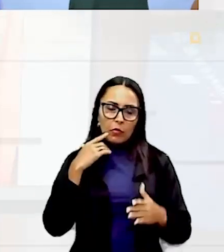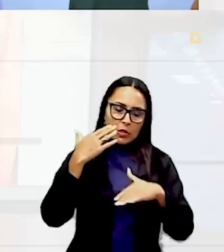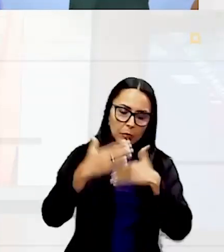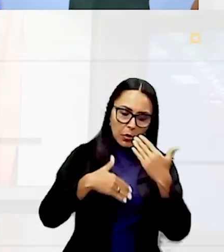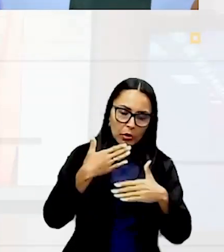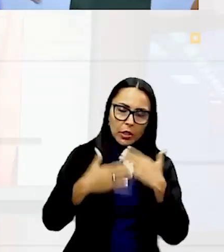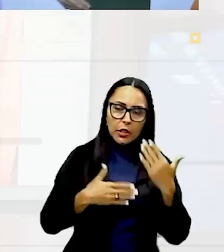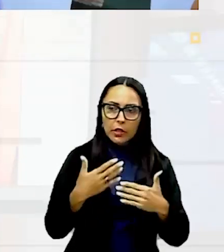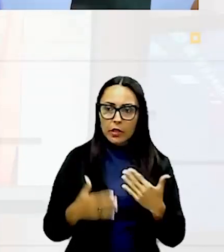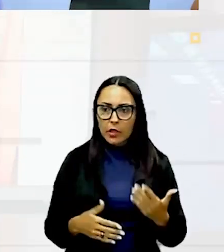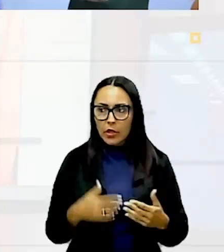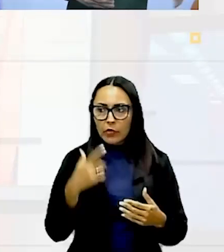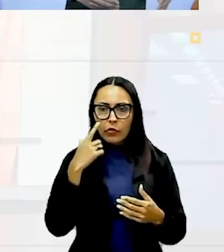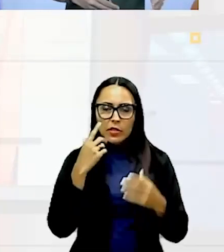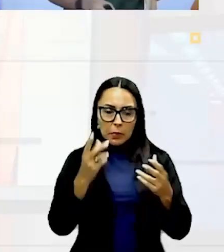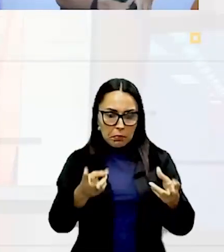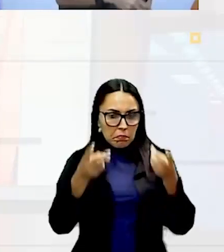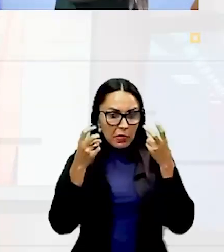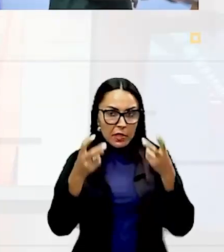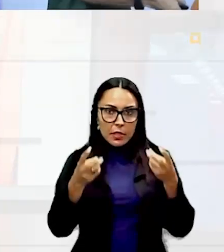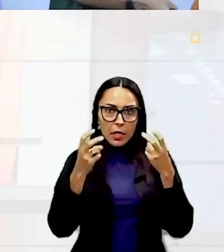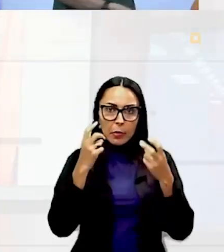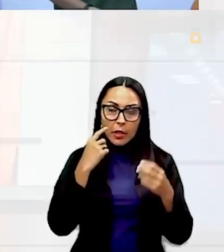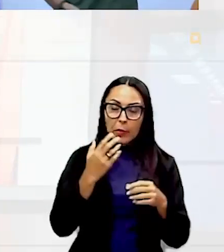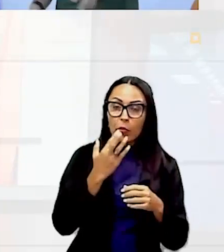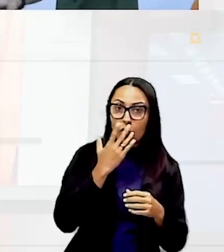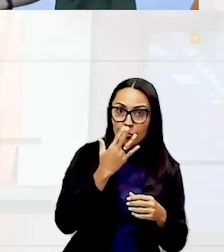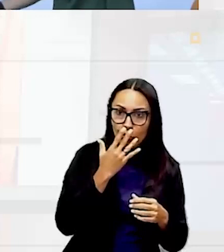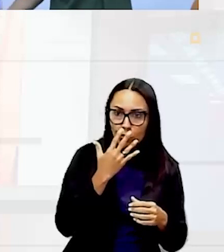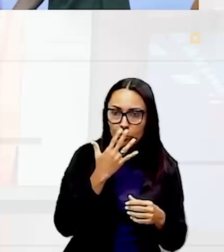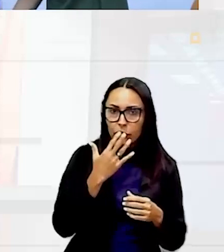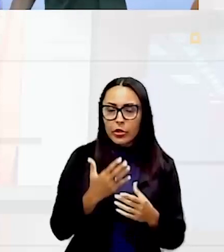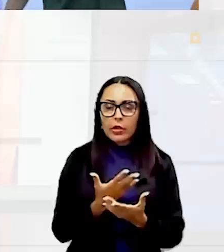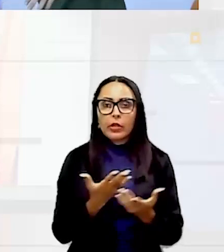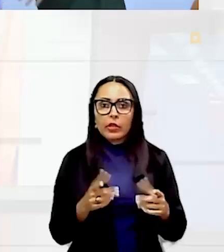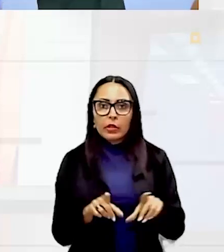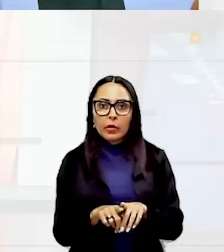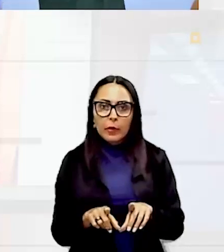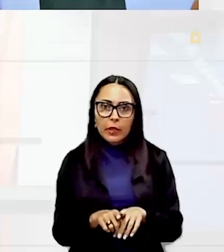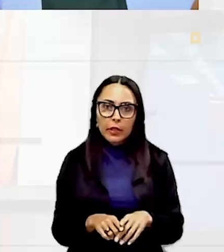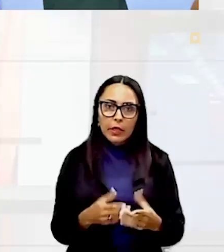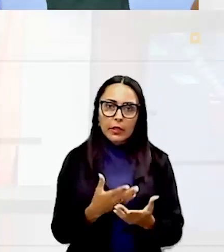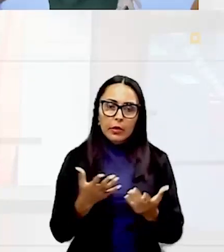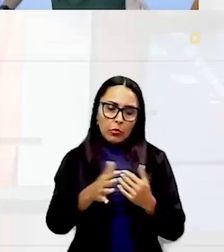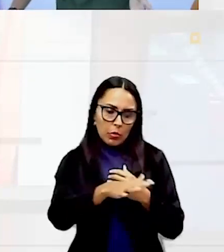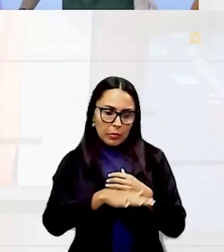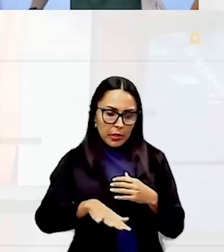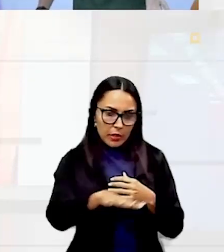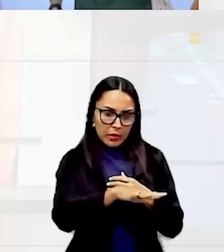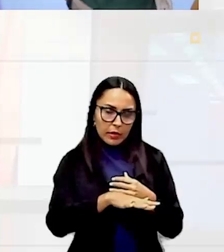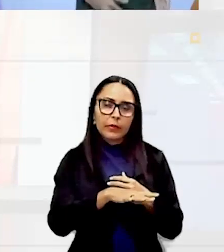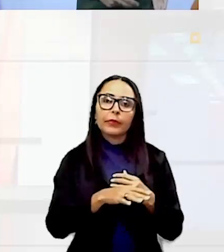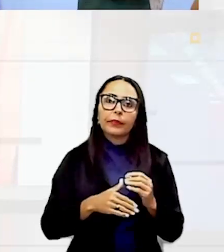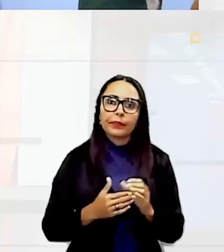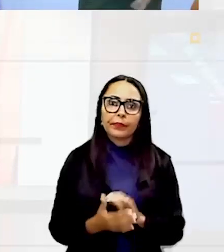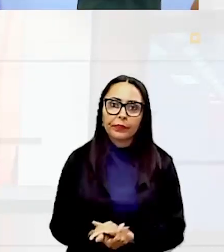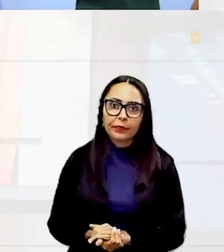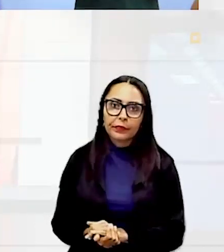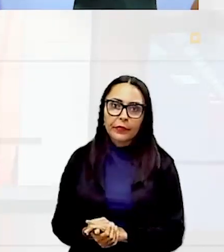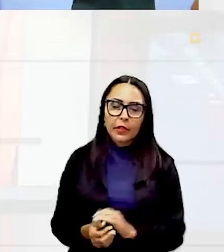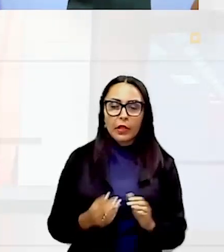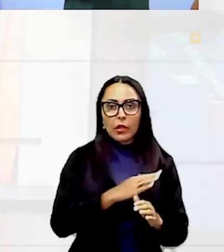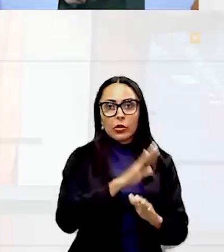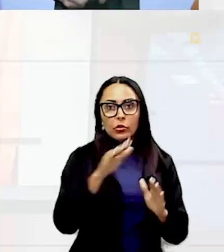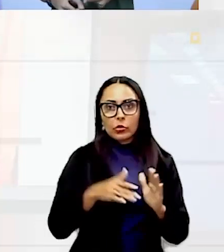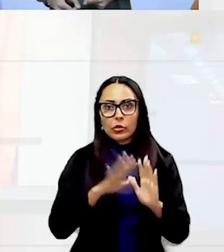no jogo, você dá para perceber através das cores e das formas bem definidas assim do ambiente, do cenário, tudo que a